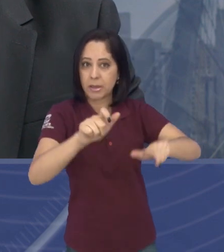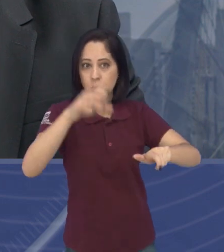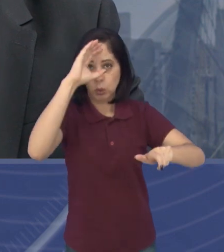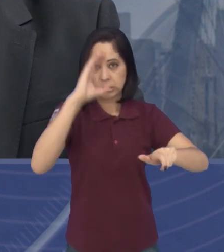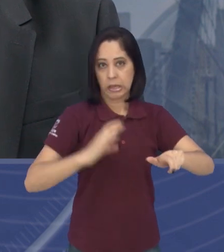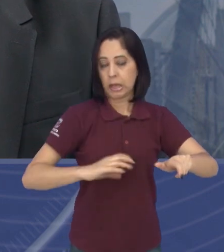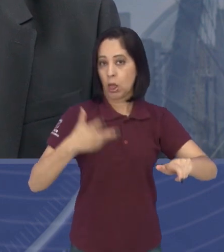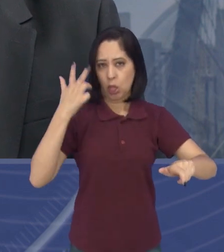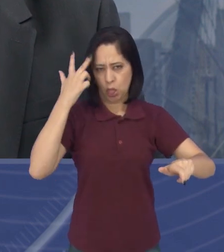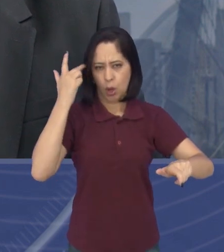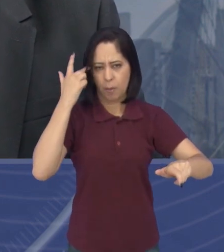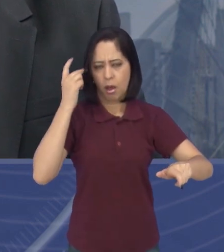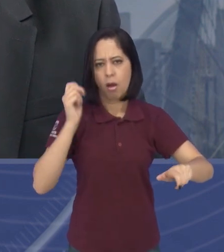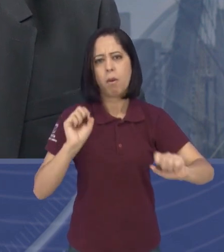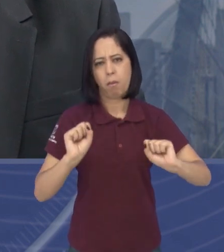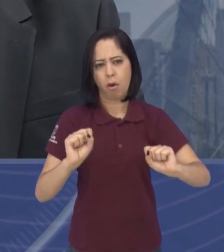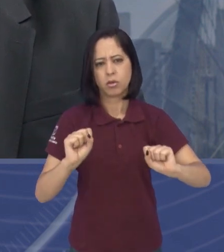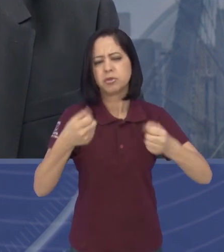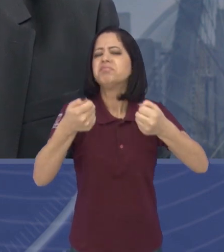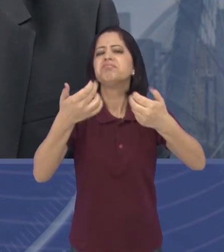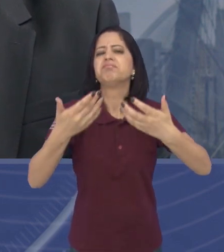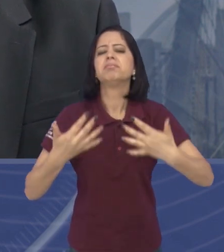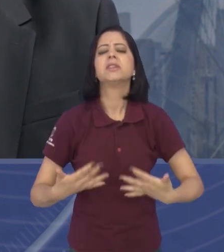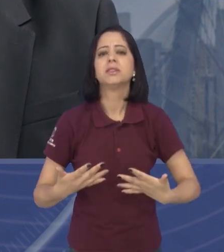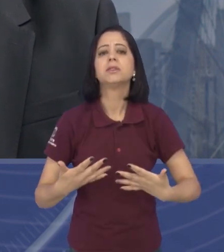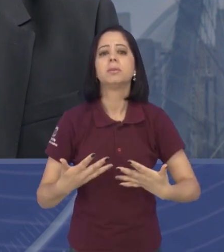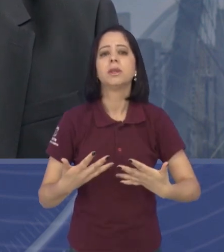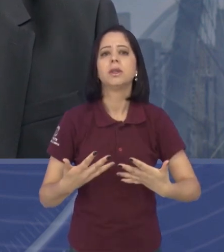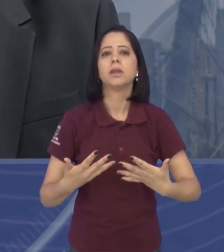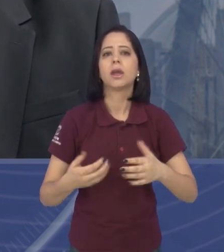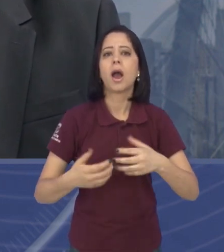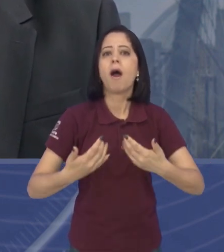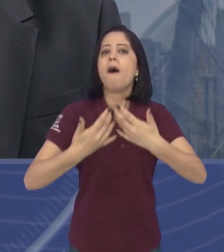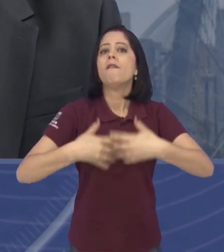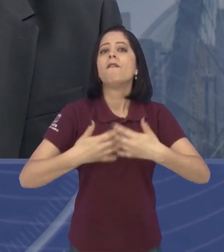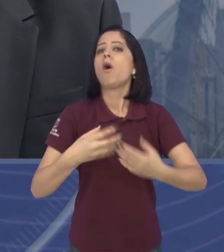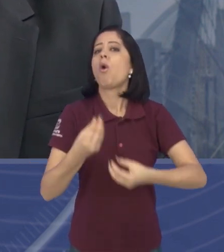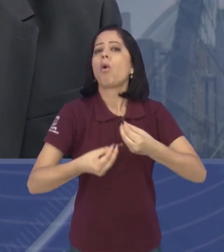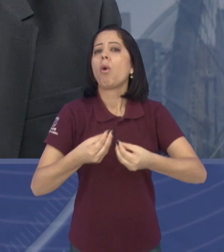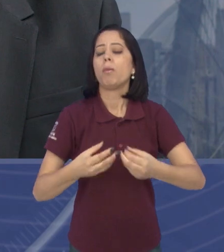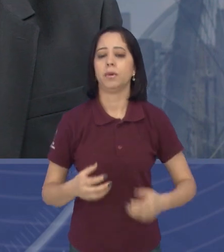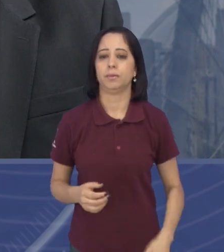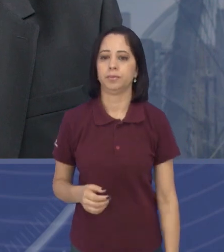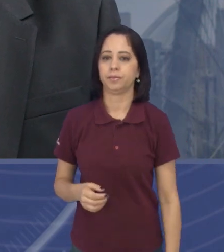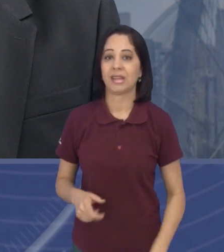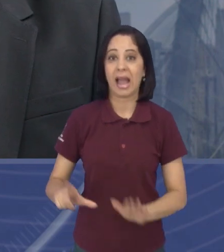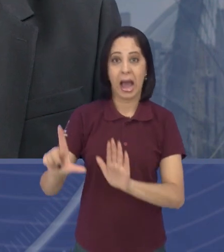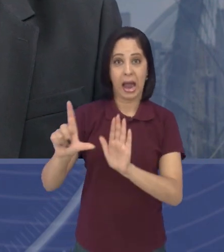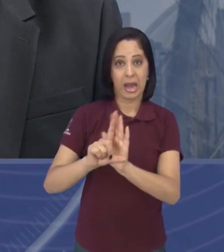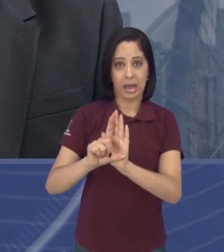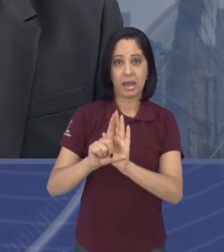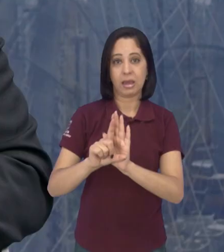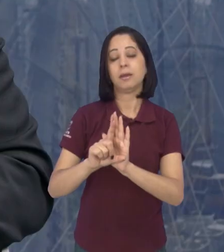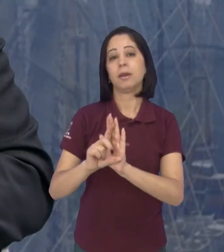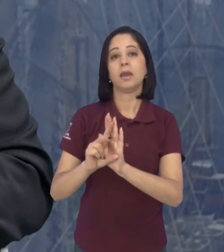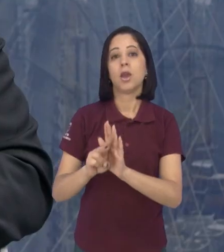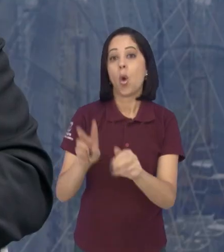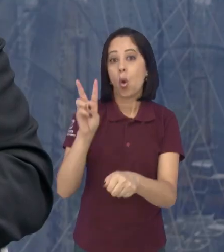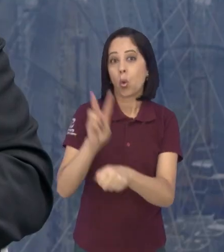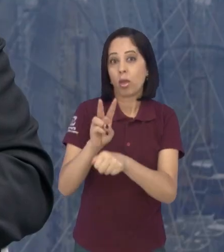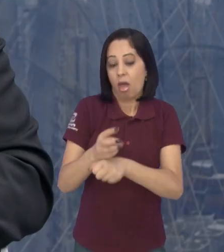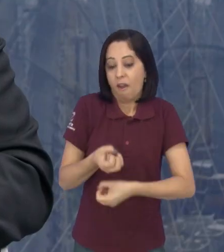relação à proteção desses dados. Explica para a gente como que funciona na prática. A Lei Geral de Proteção de Dados, tá? Ela